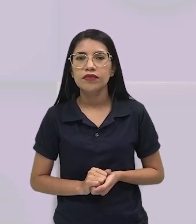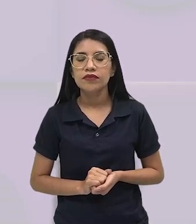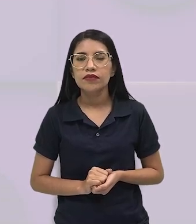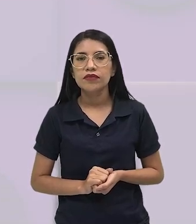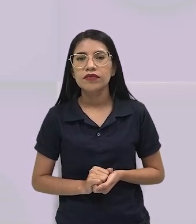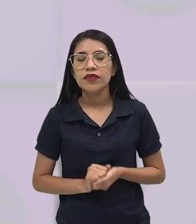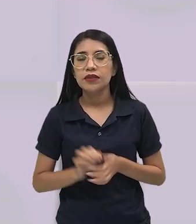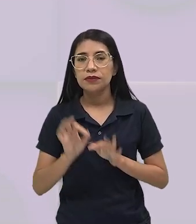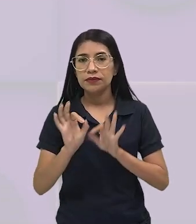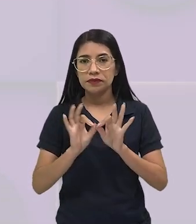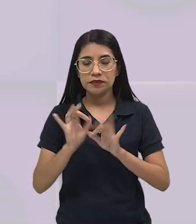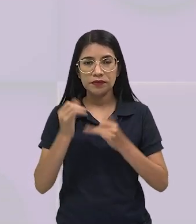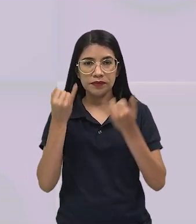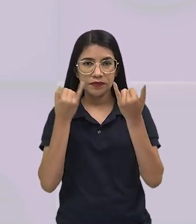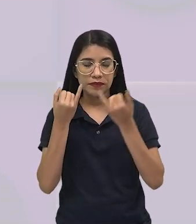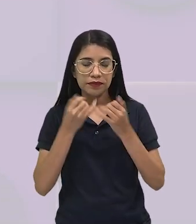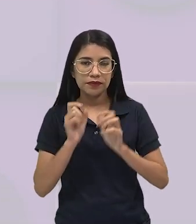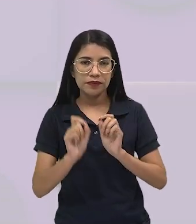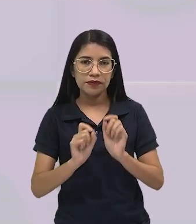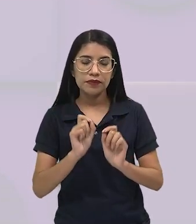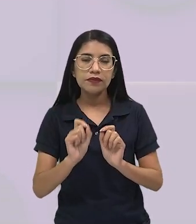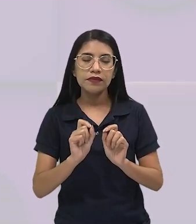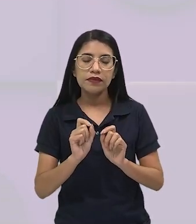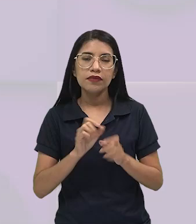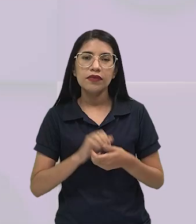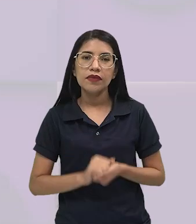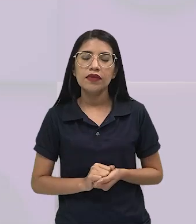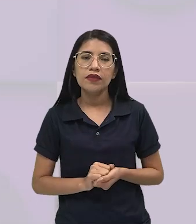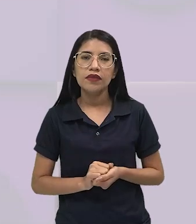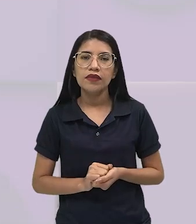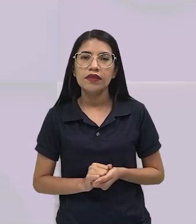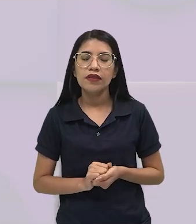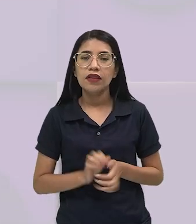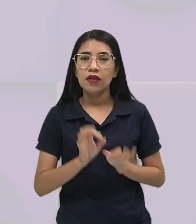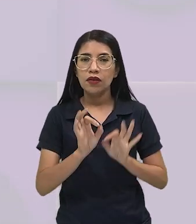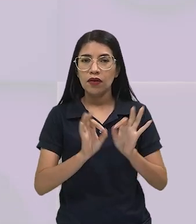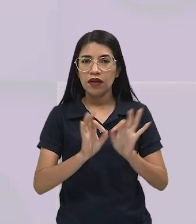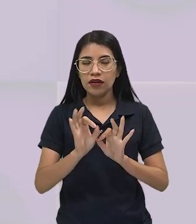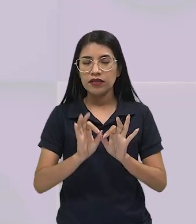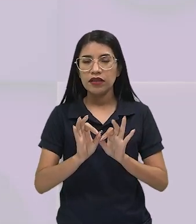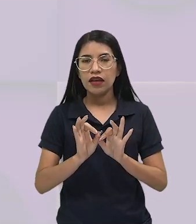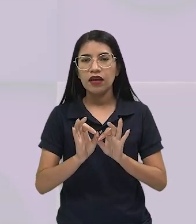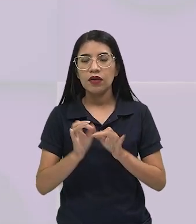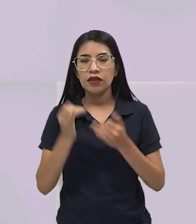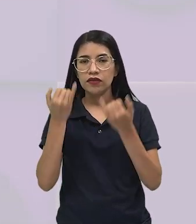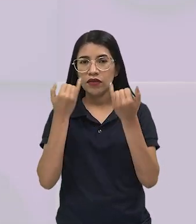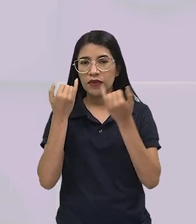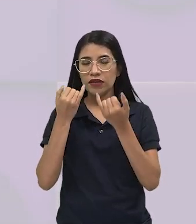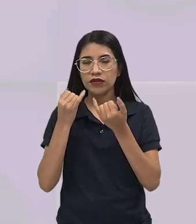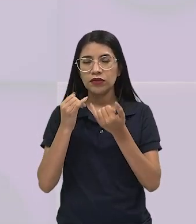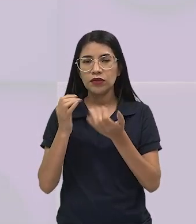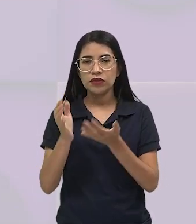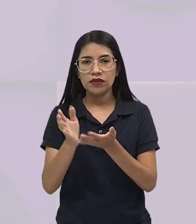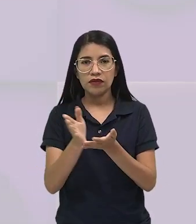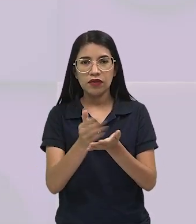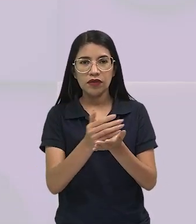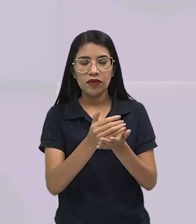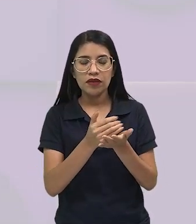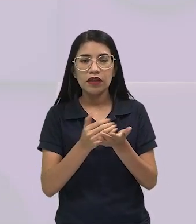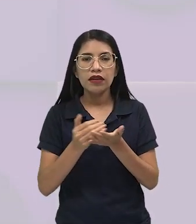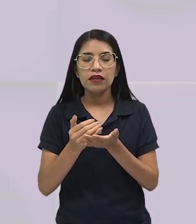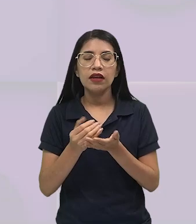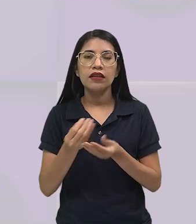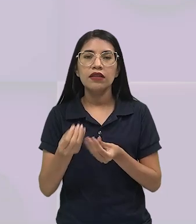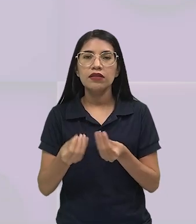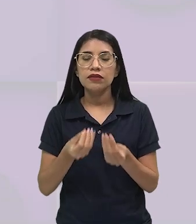informação, ele nada mais é do que você organizar dados que você tem